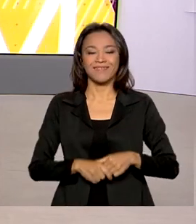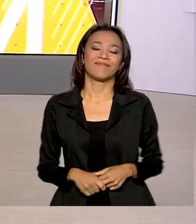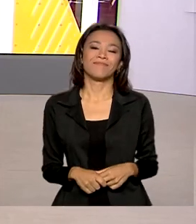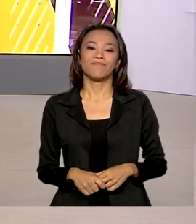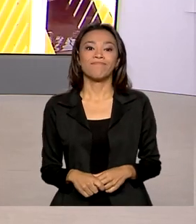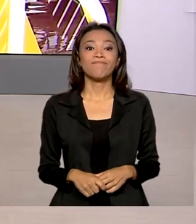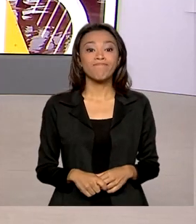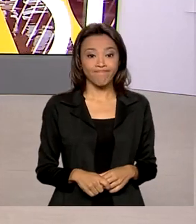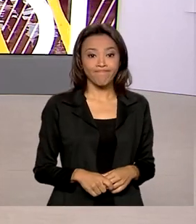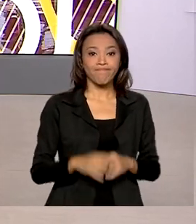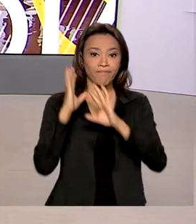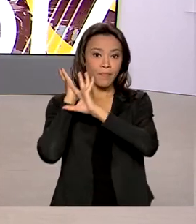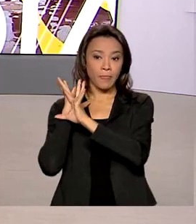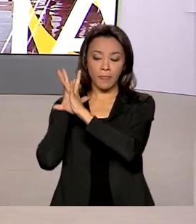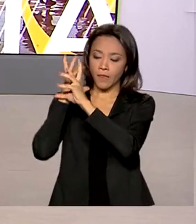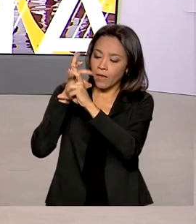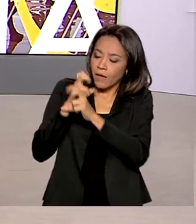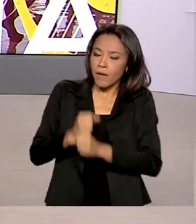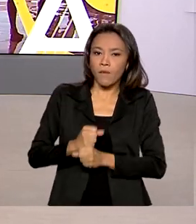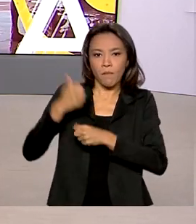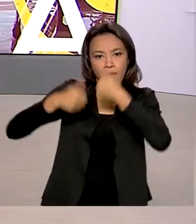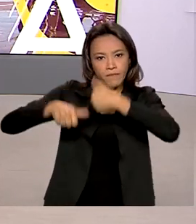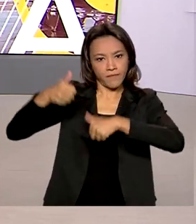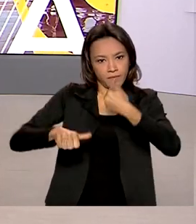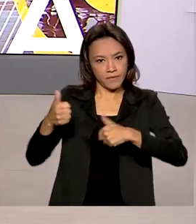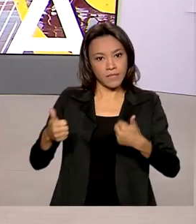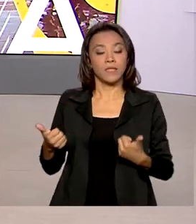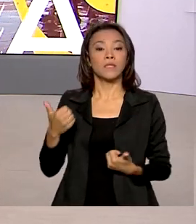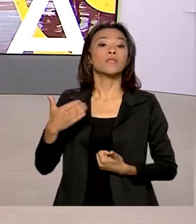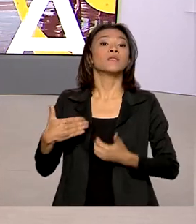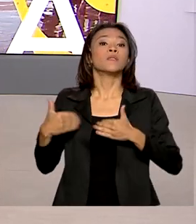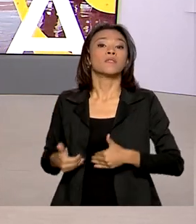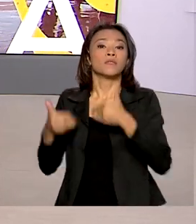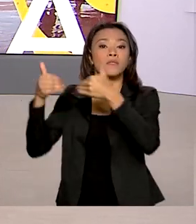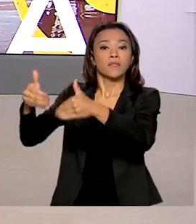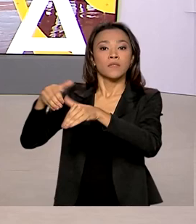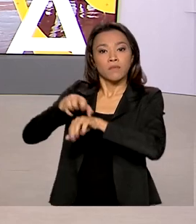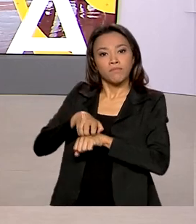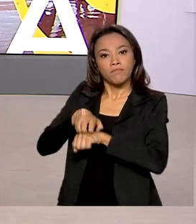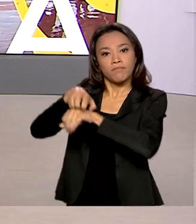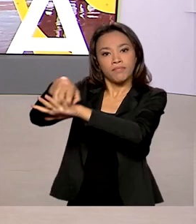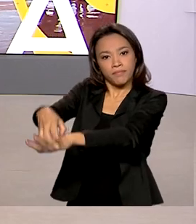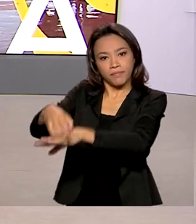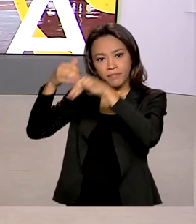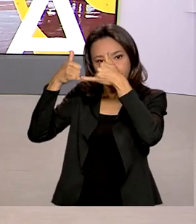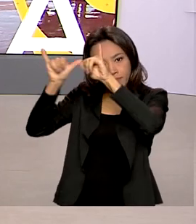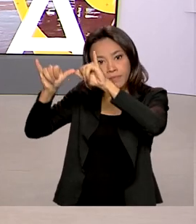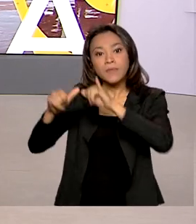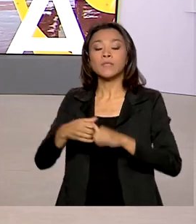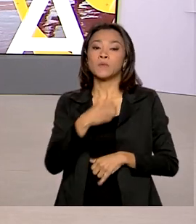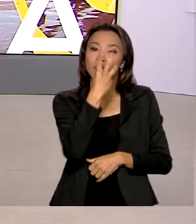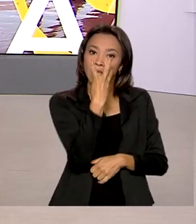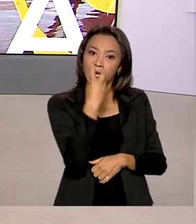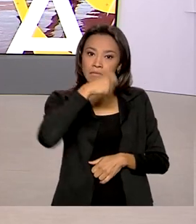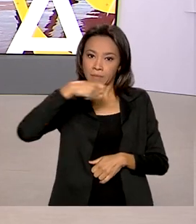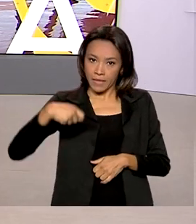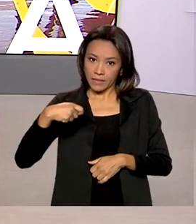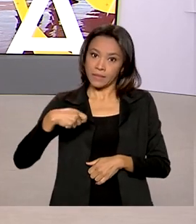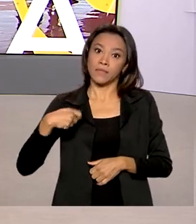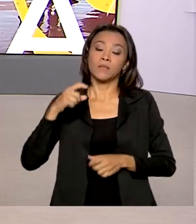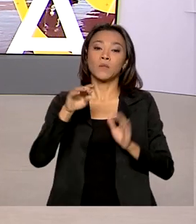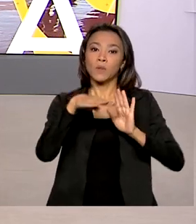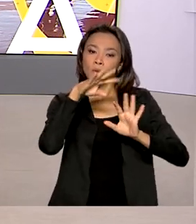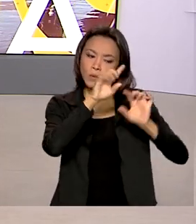há um balanço do Ministério da Agricultura pecuária e Abastecimento mostra aqui nos três primeiros meses do plano safra